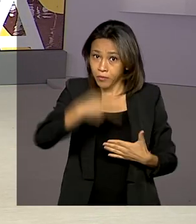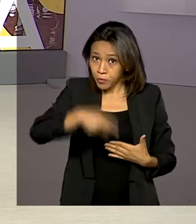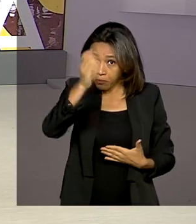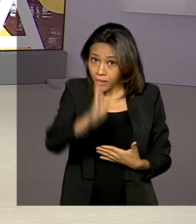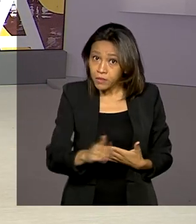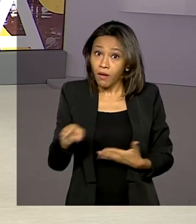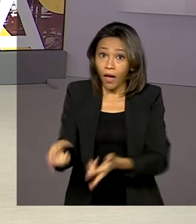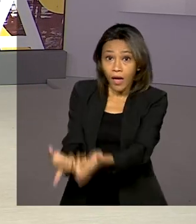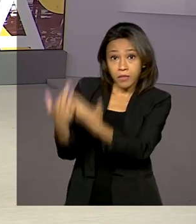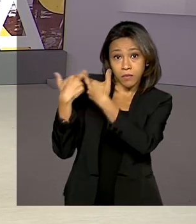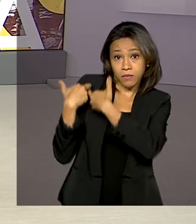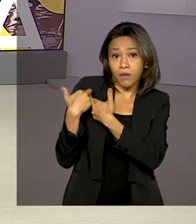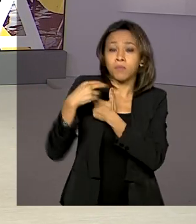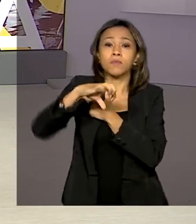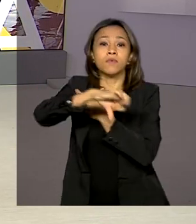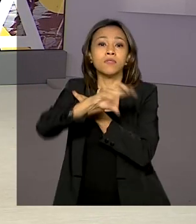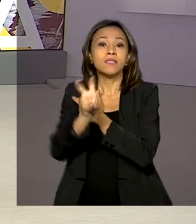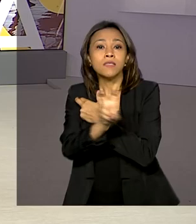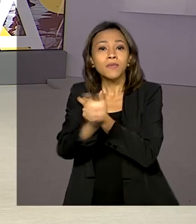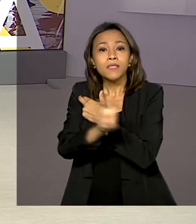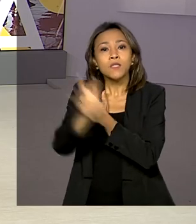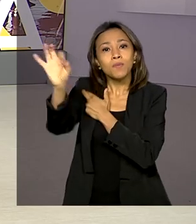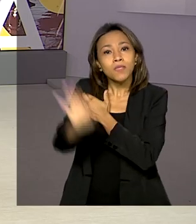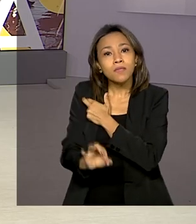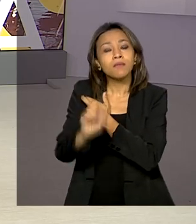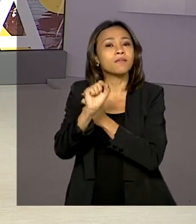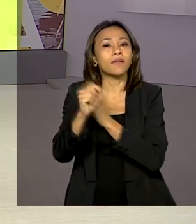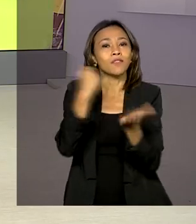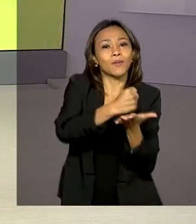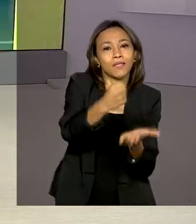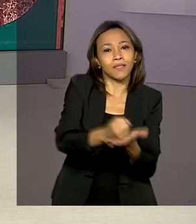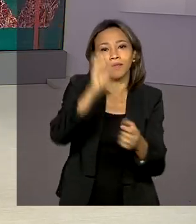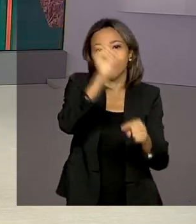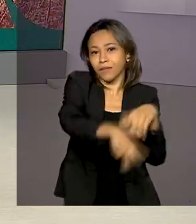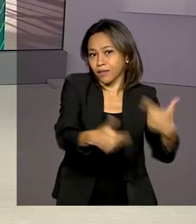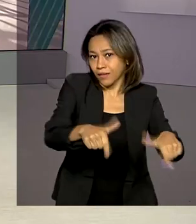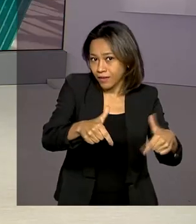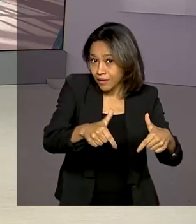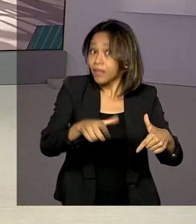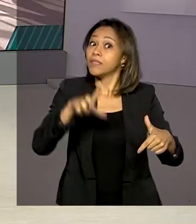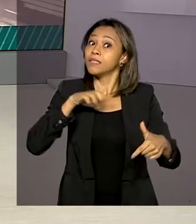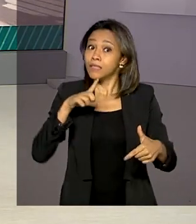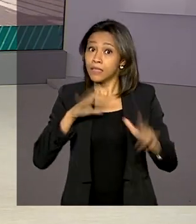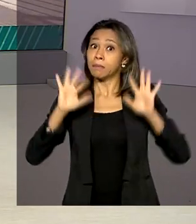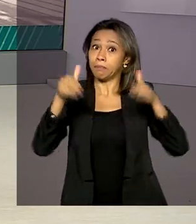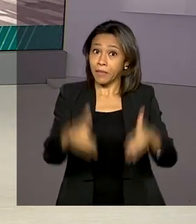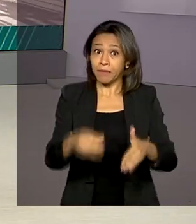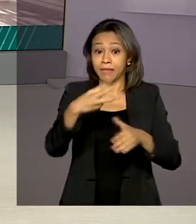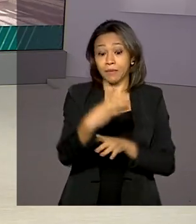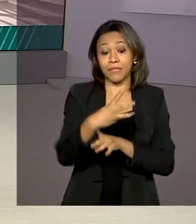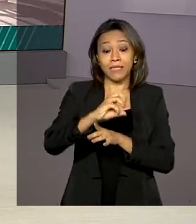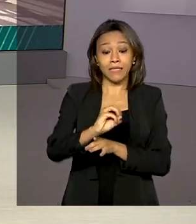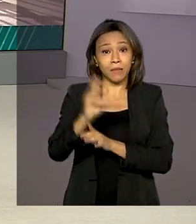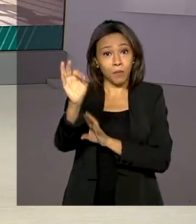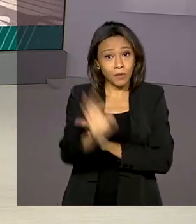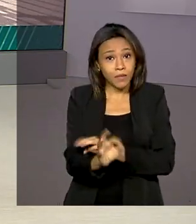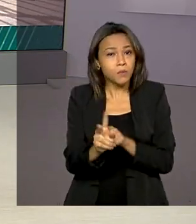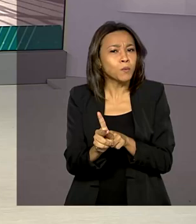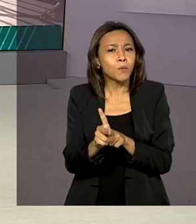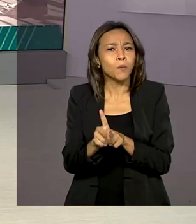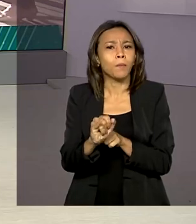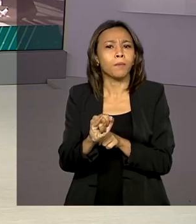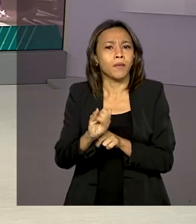por 55% dos empregos gerados no país e tem participação de 30% do PIB. E para